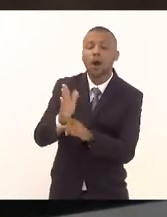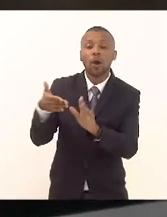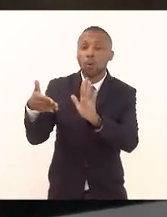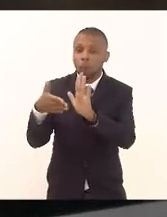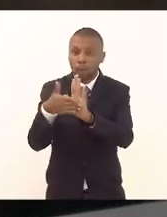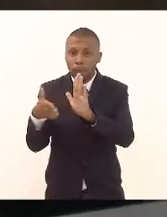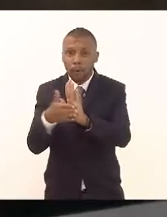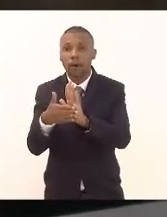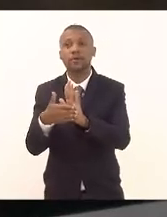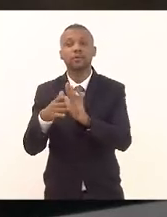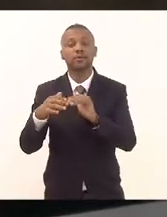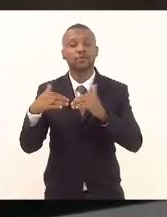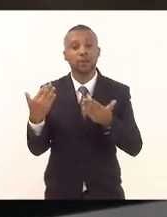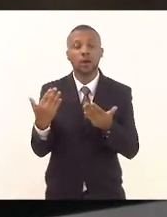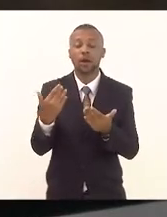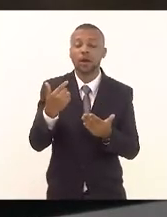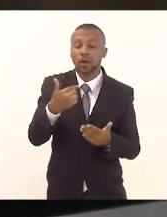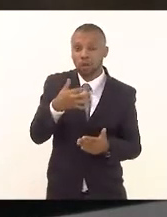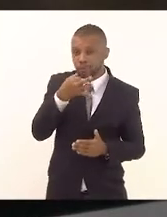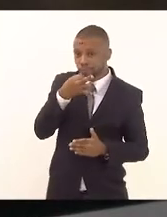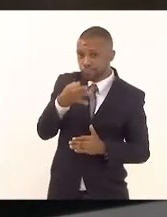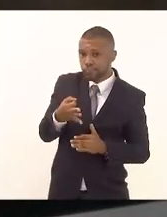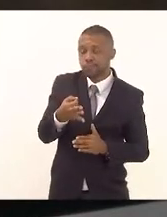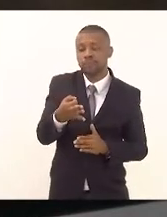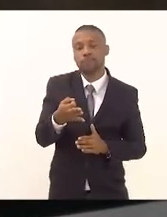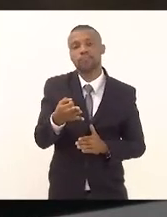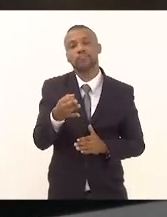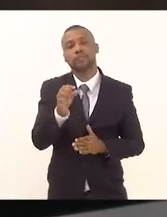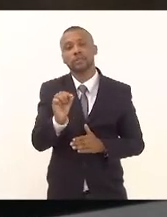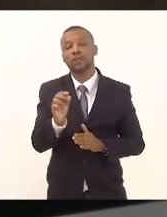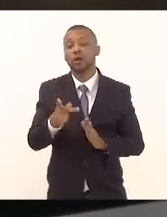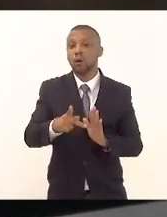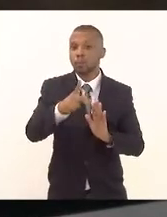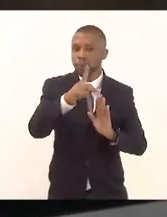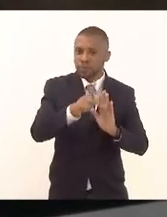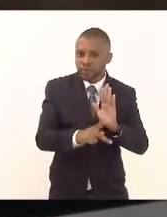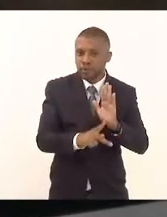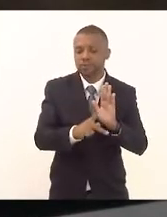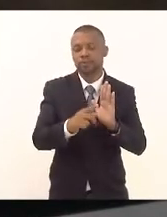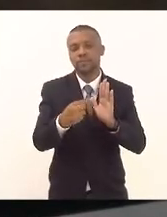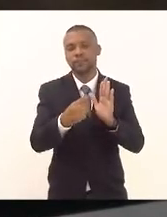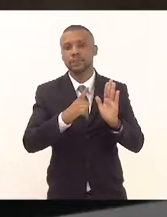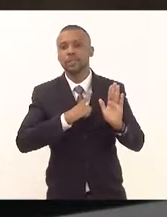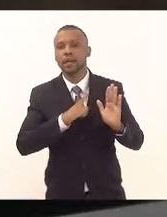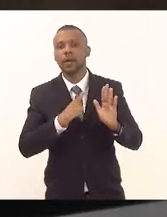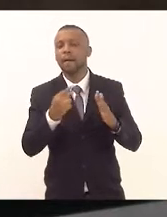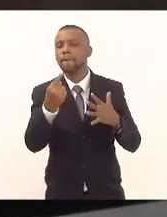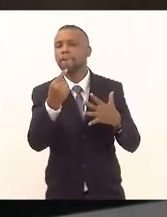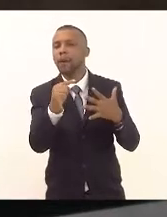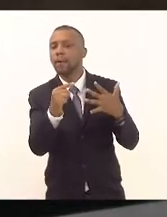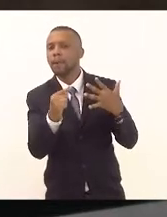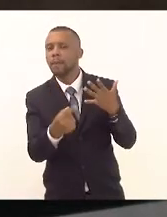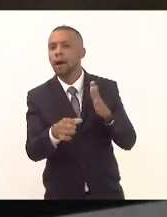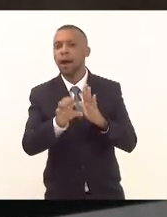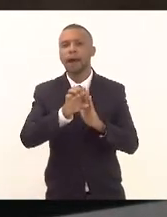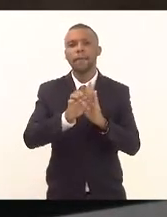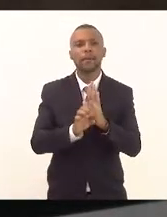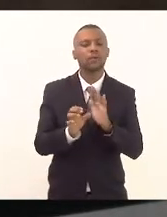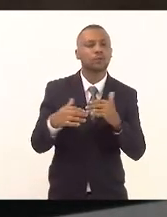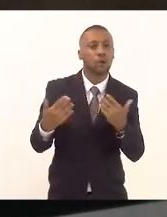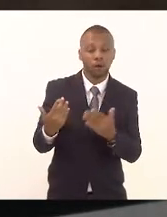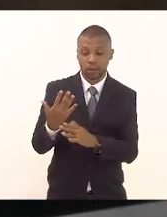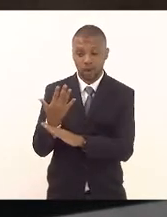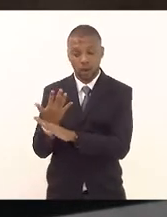proposição, proponho que o projeto tenha as seguintes emendas, que a